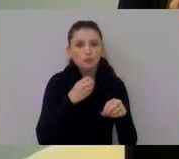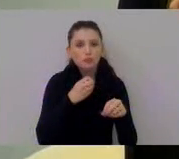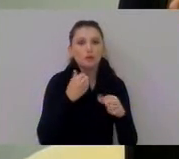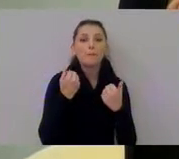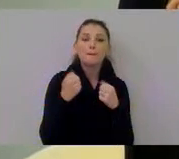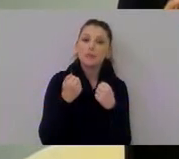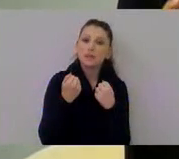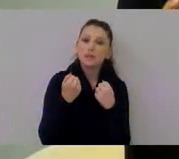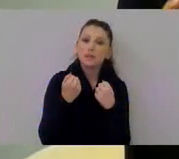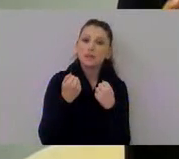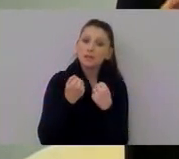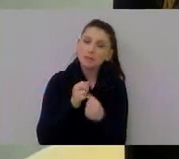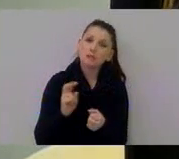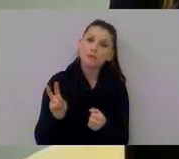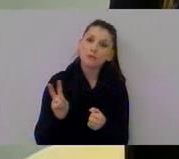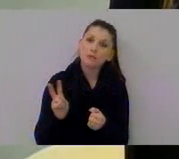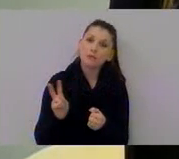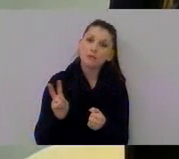Eles não têm